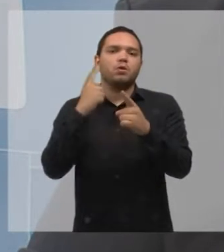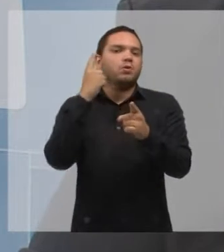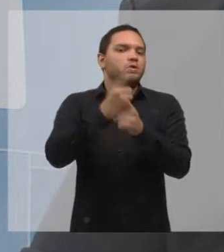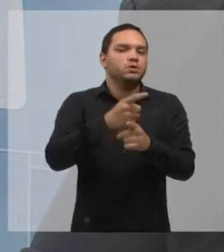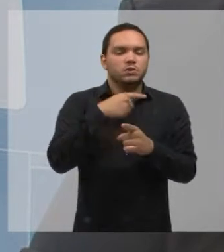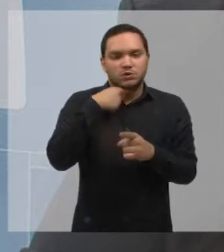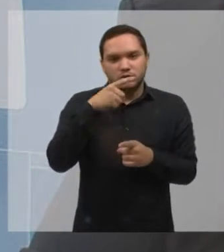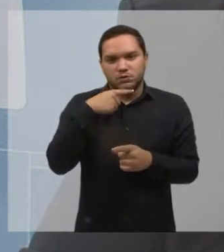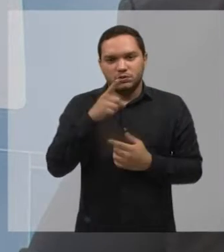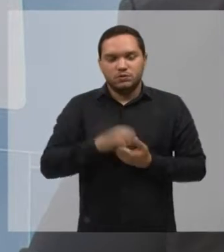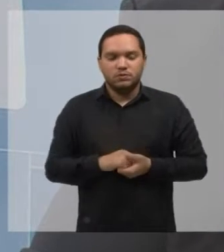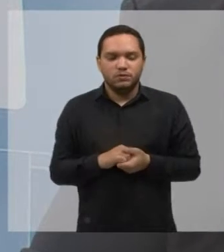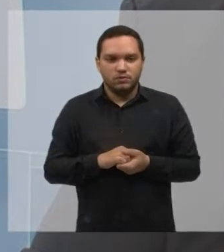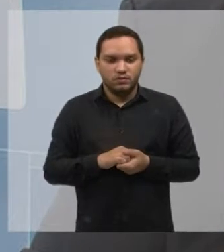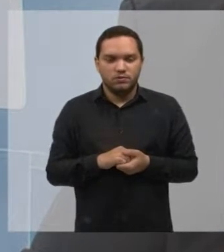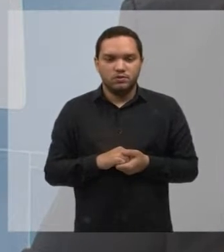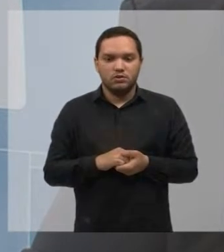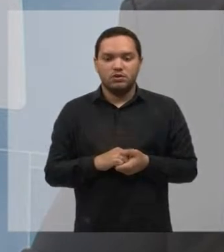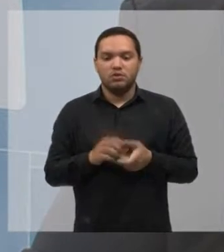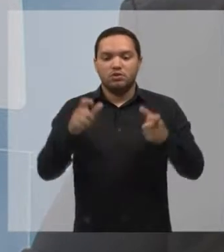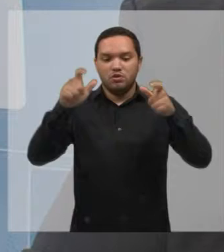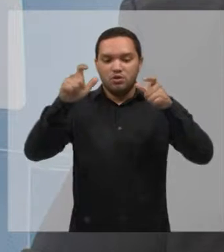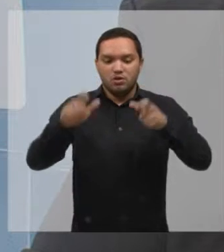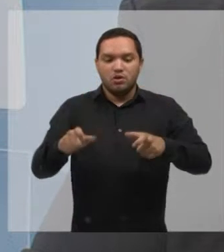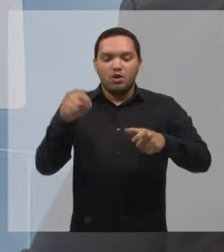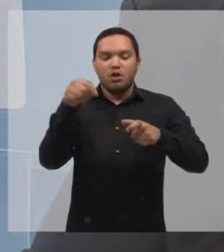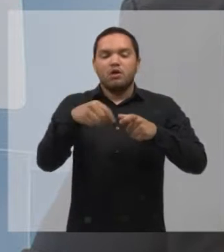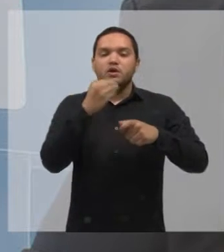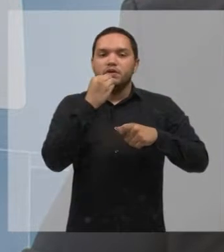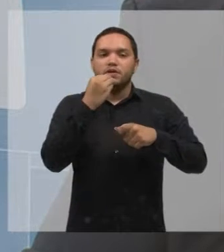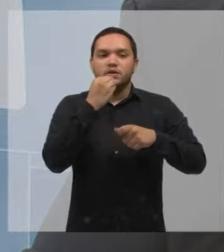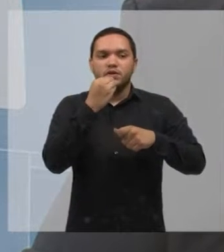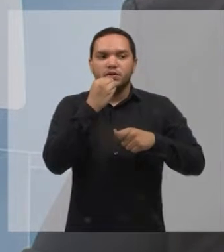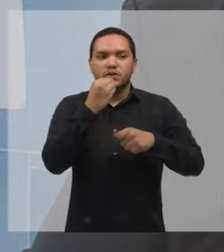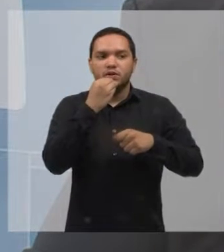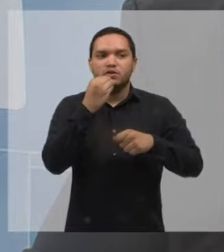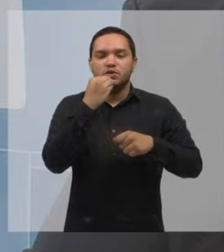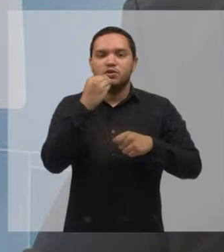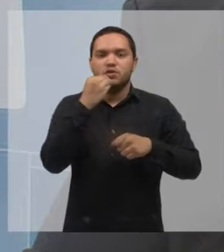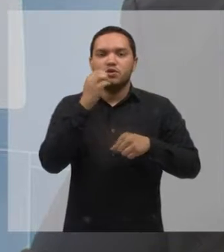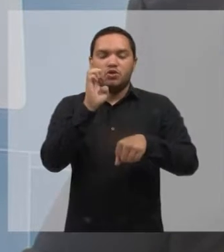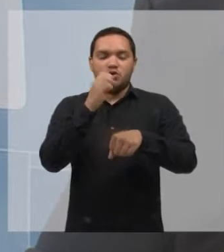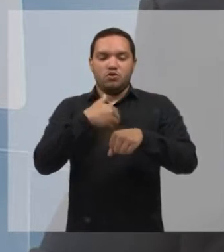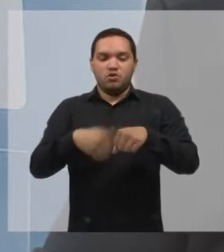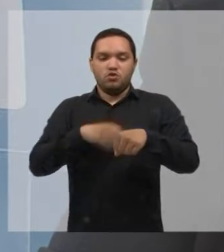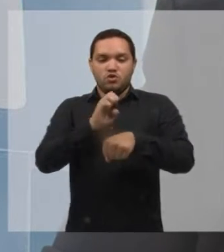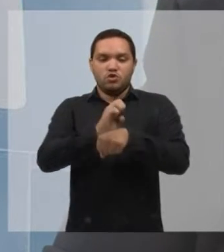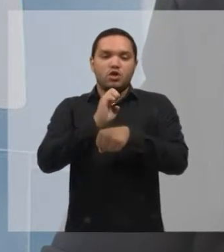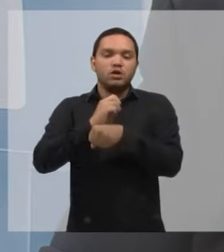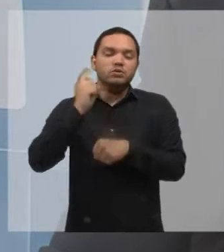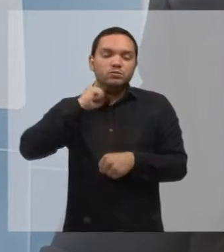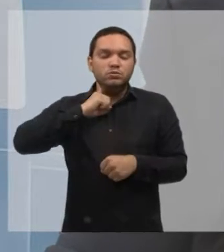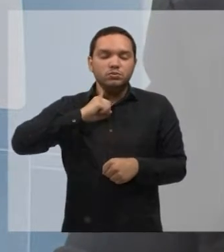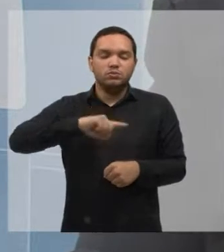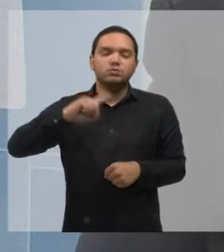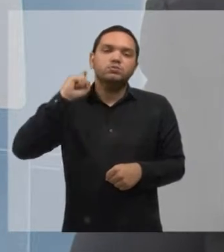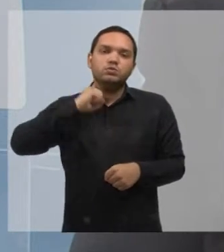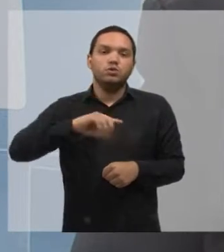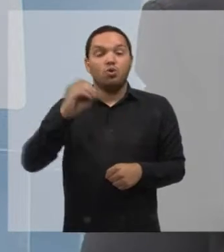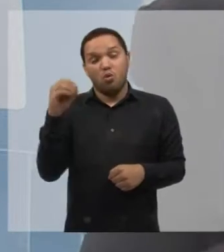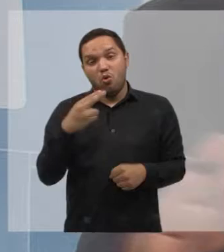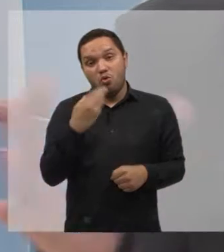aquele local deveria se transformar, no meu entender, o governo do estado de Minas, ou o governo federal, Luiz,